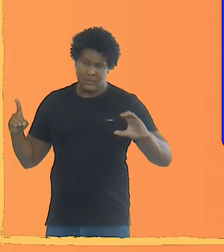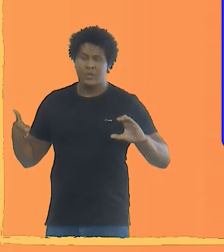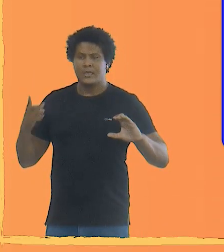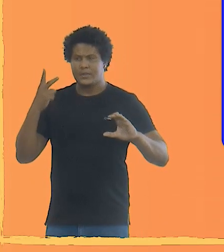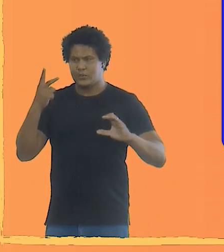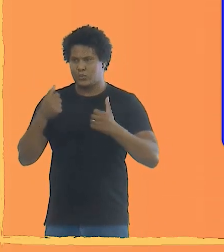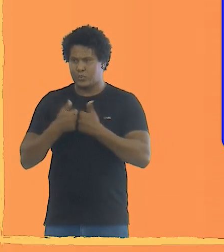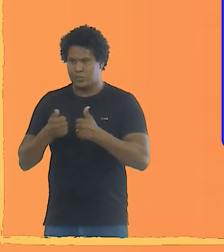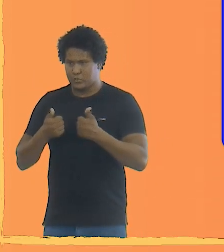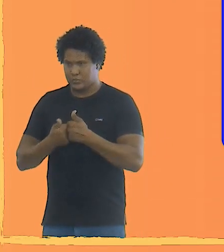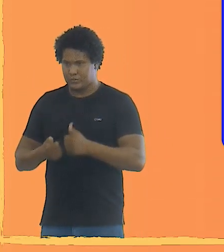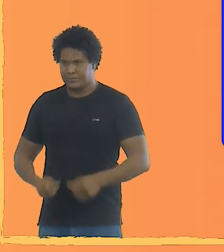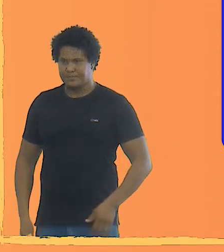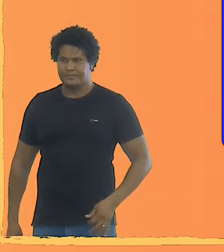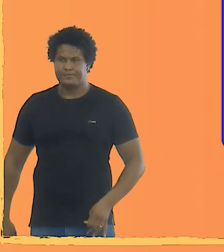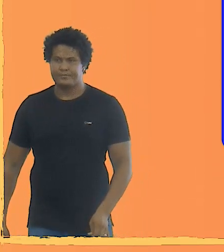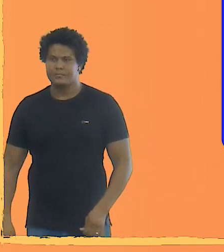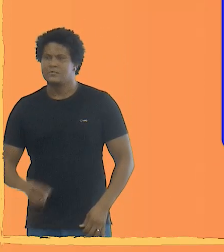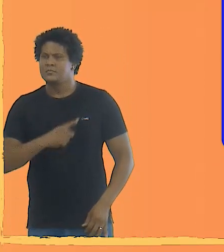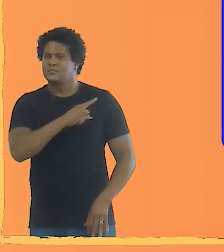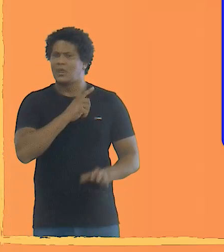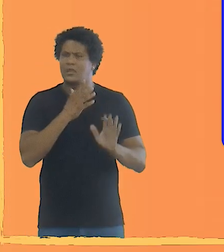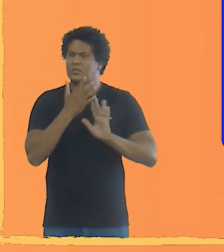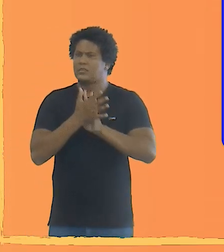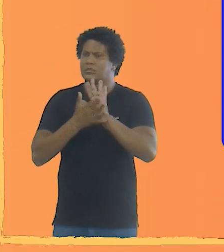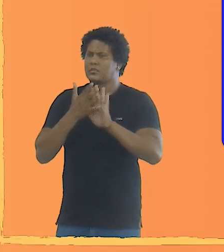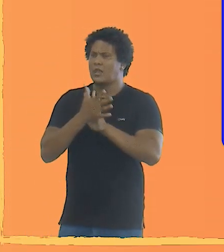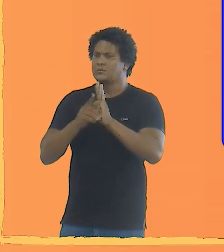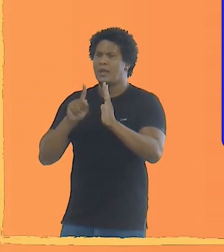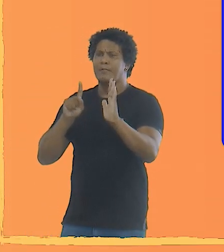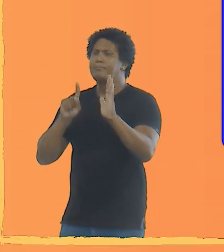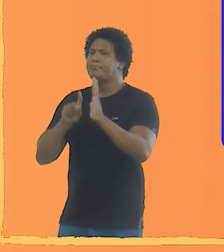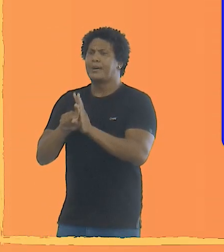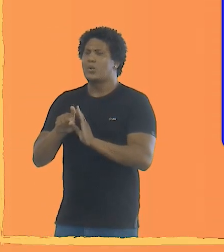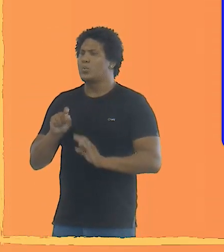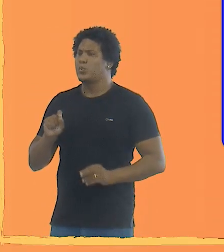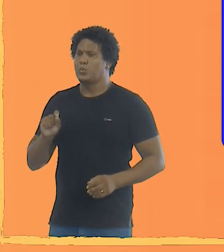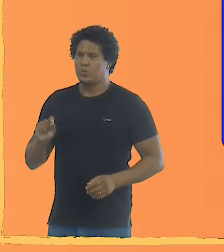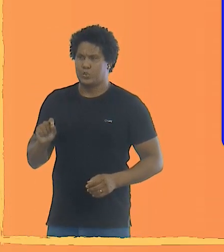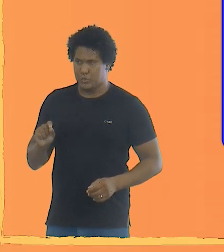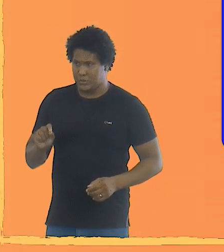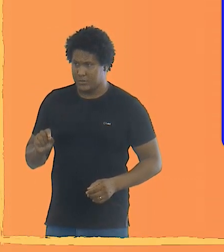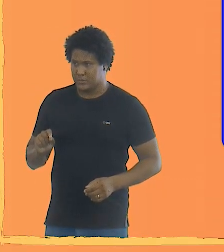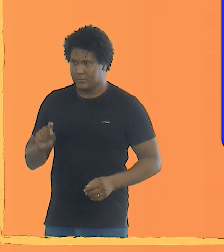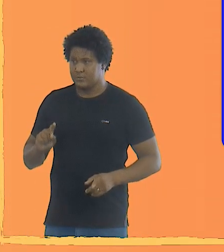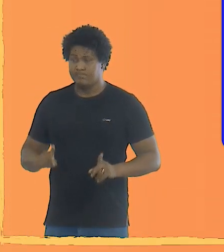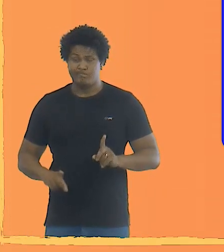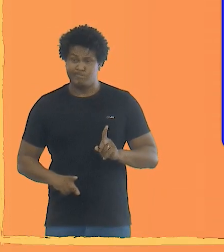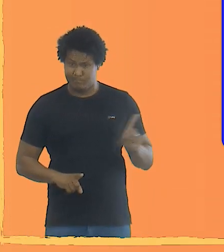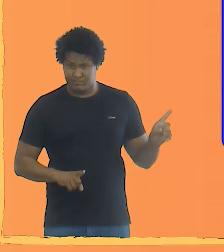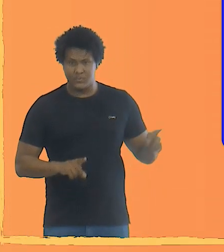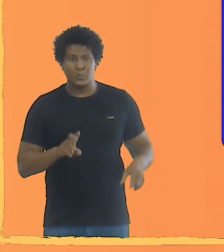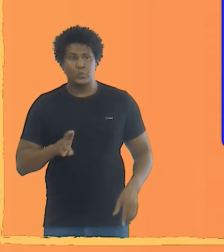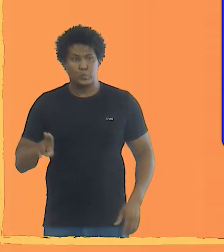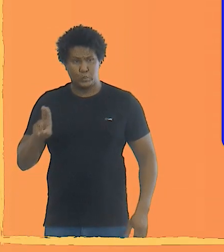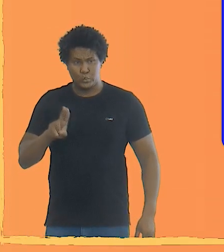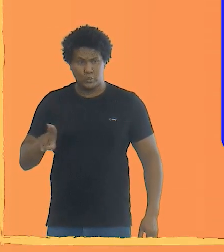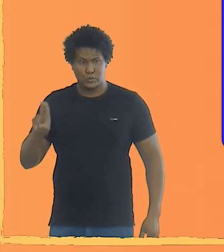questão pediu? Esse recurso que a gente está utilizando aqui é fundamental para a gente resolver a questão. A gente está